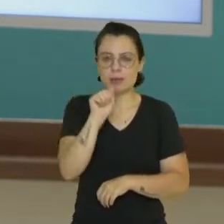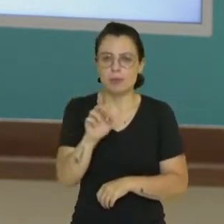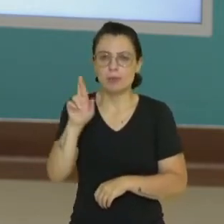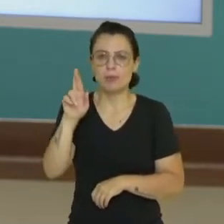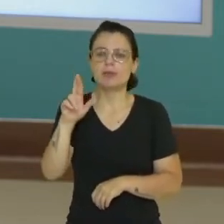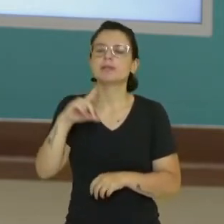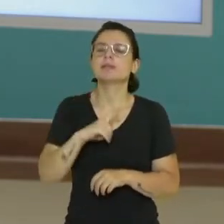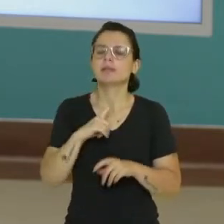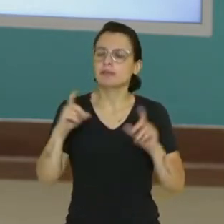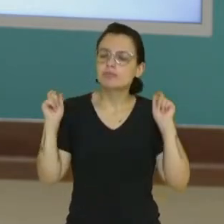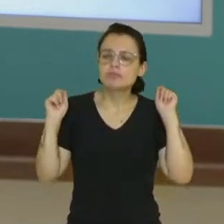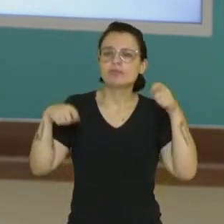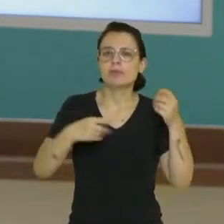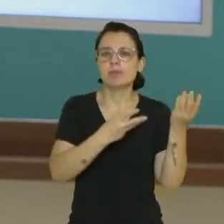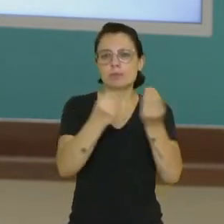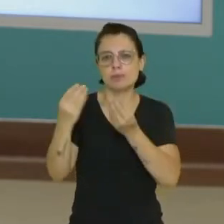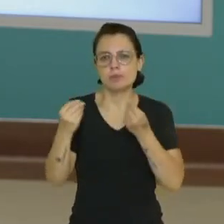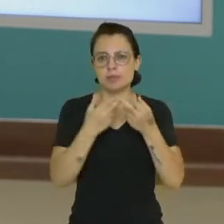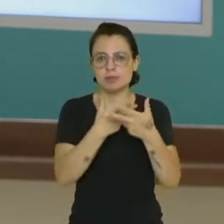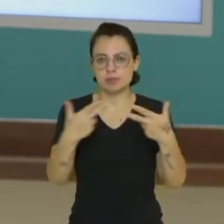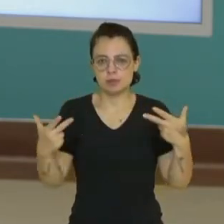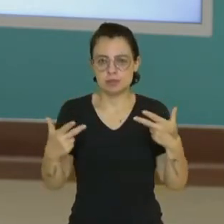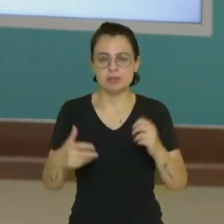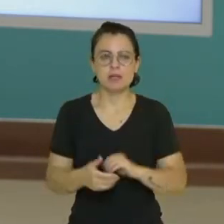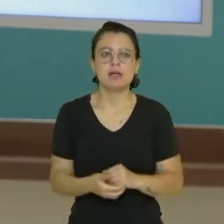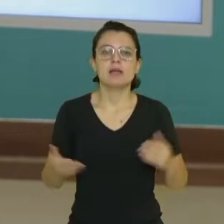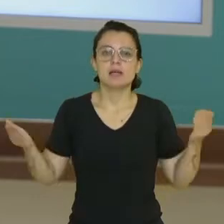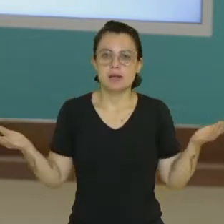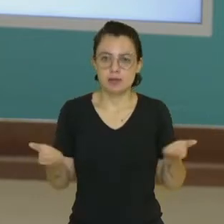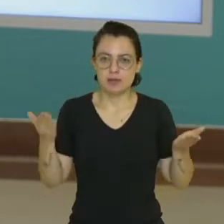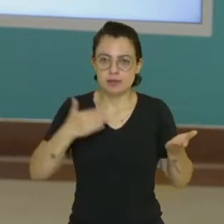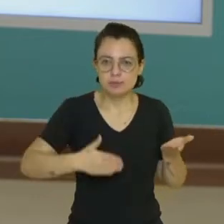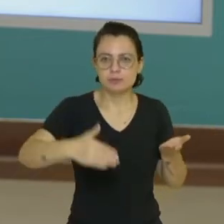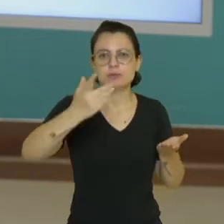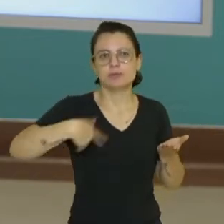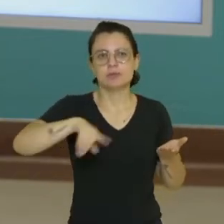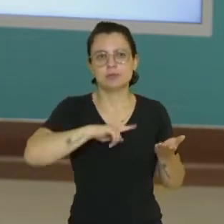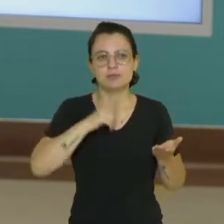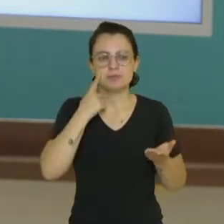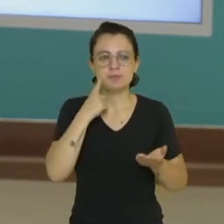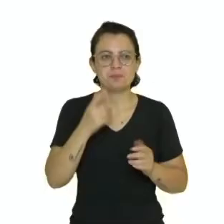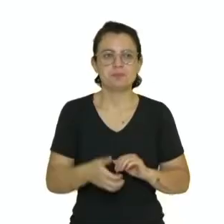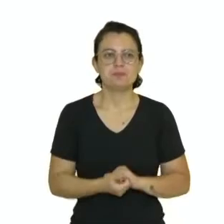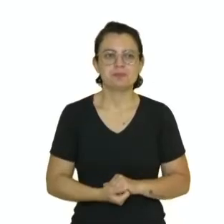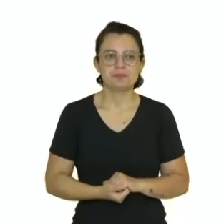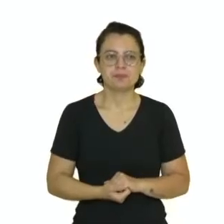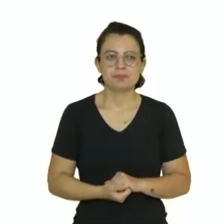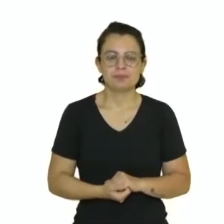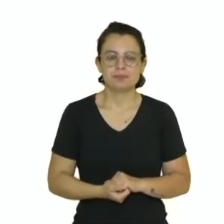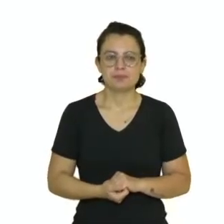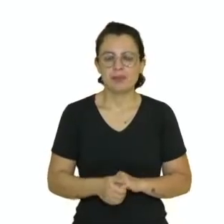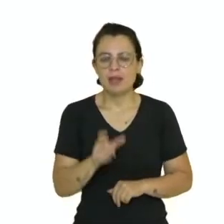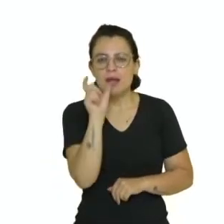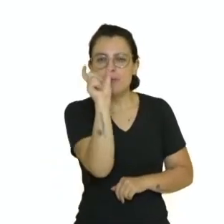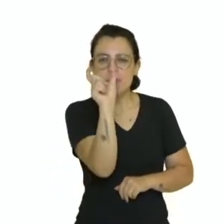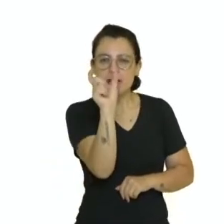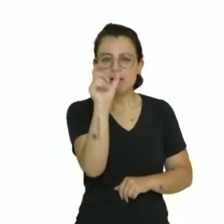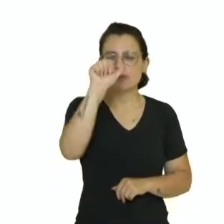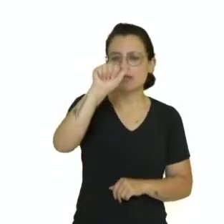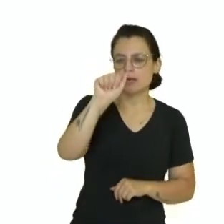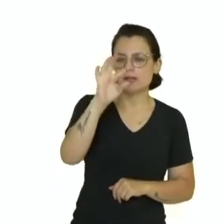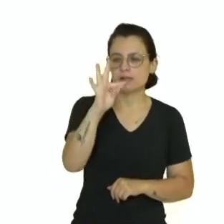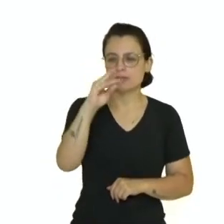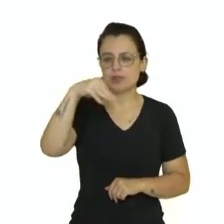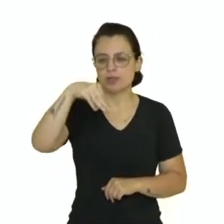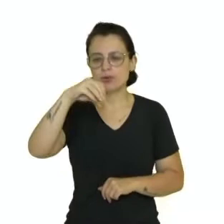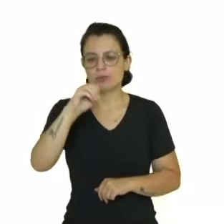pode ter muitas coisas. A gente vai ver isso a partir de agora. Então, a palavra